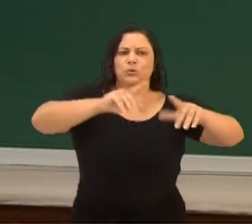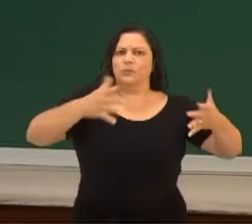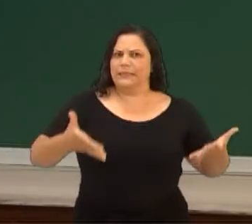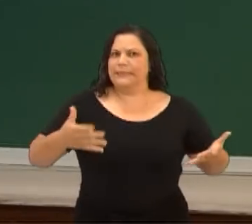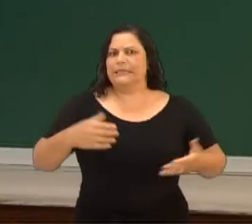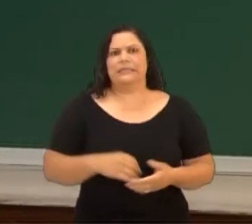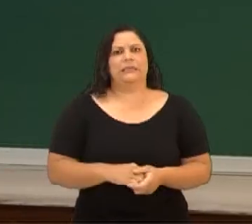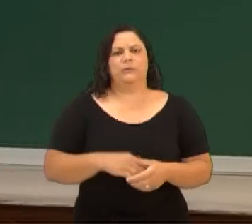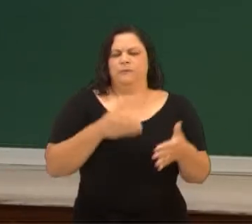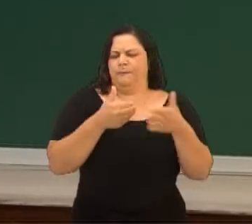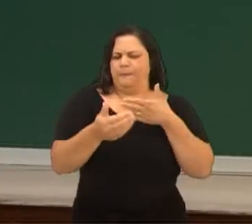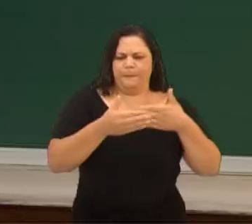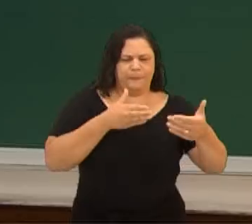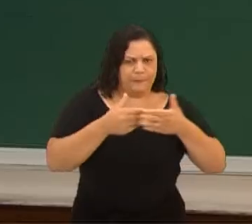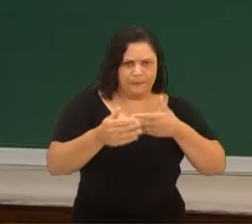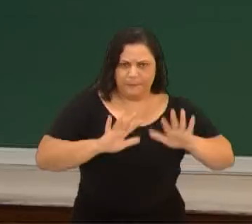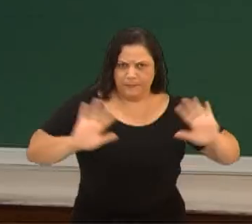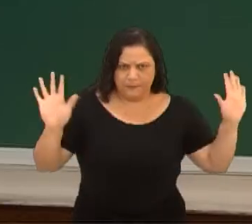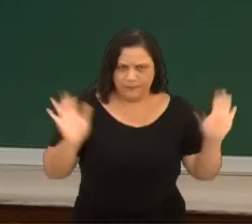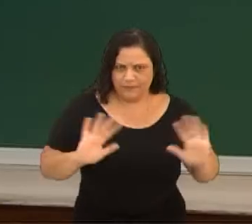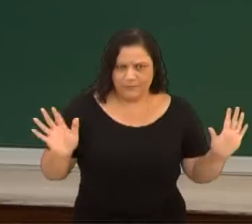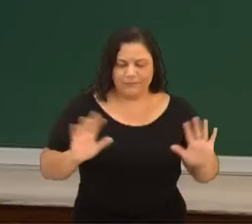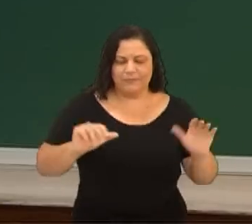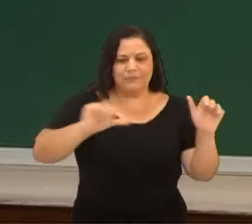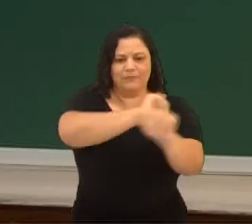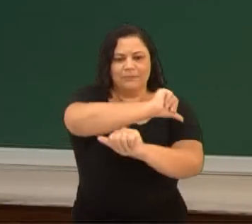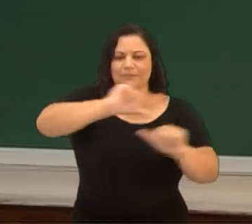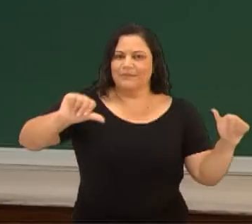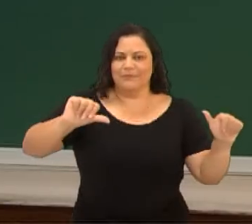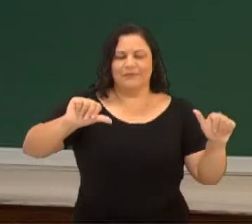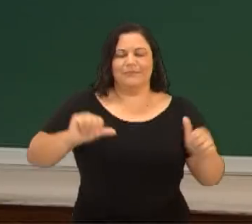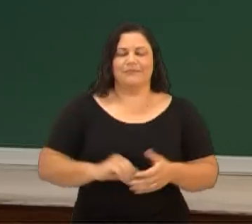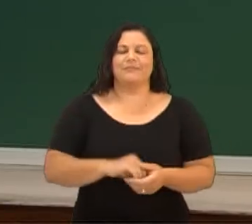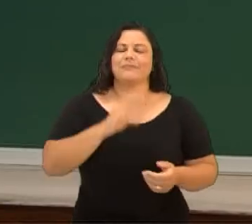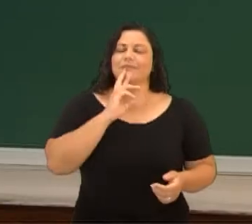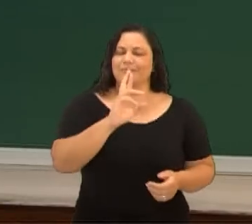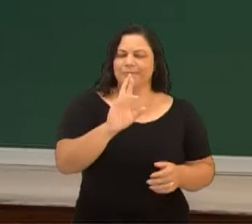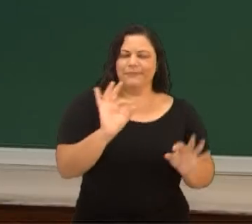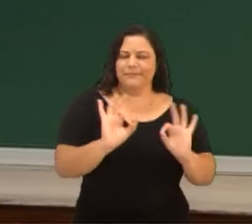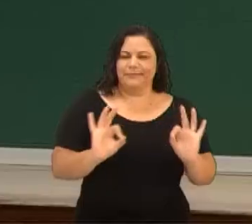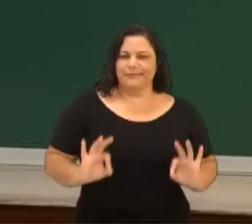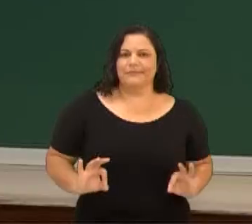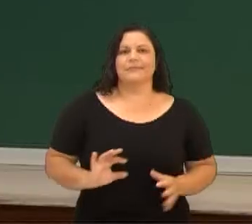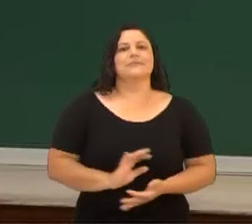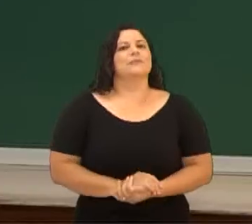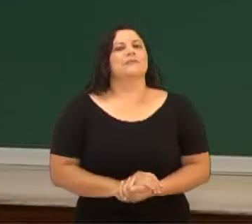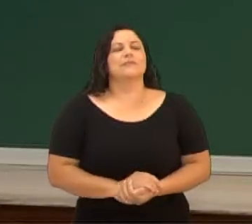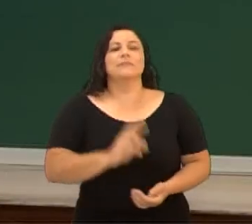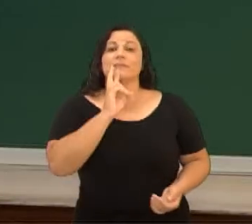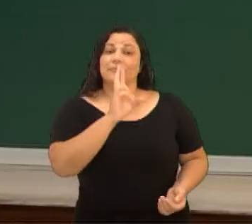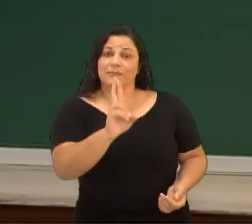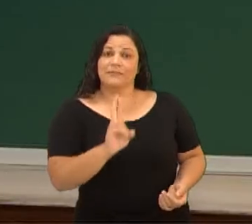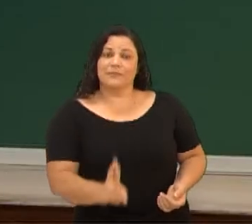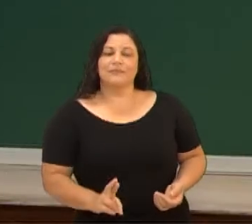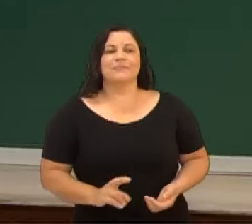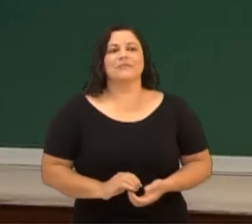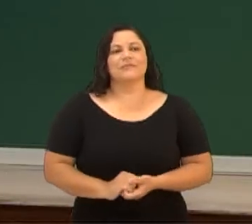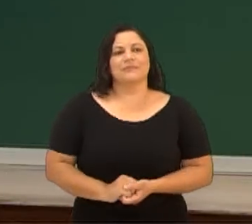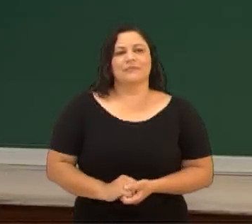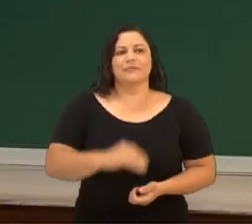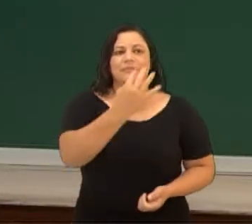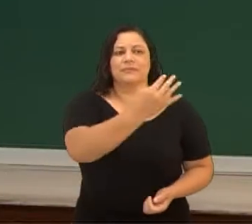não importa, a ordem trocada não altera o resultado. Tranquilo? Vamos resolver então aqui, ó.